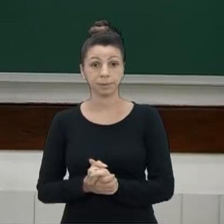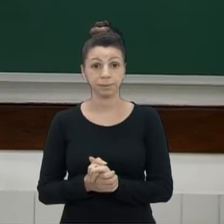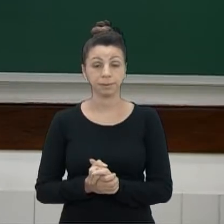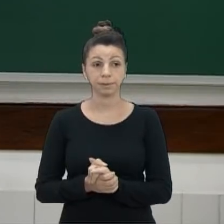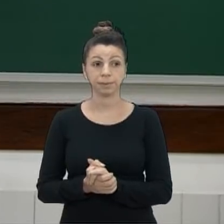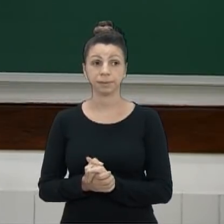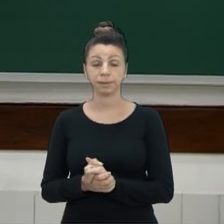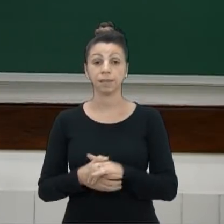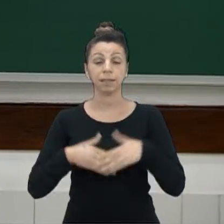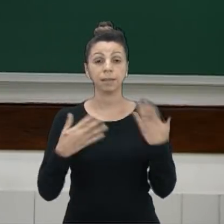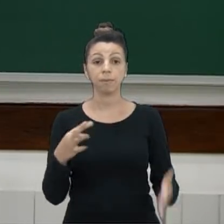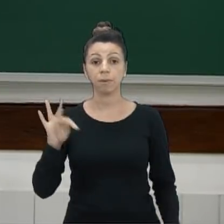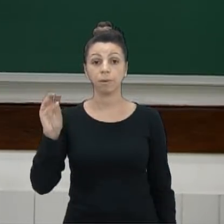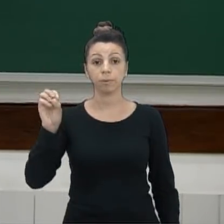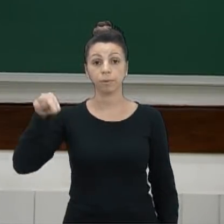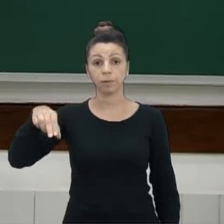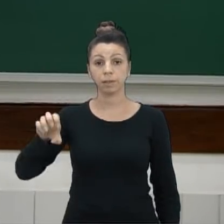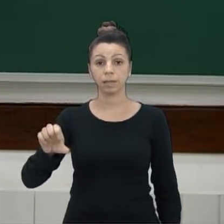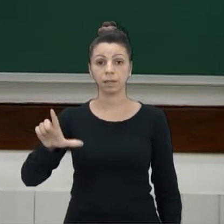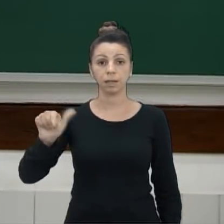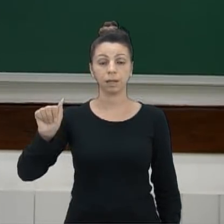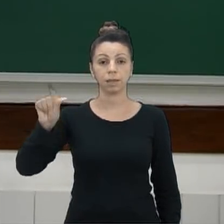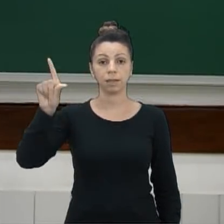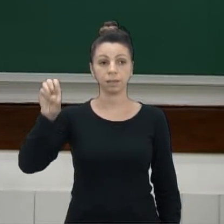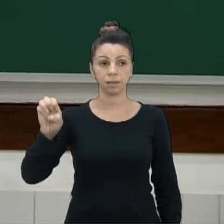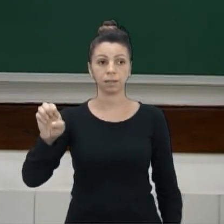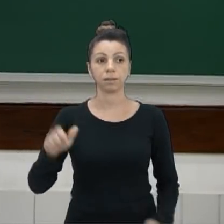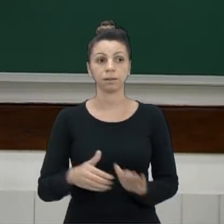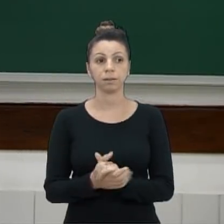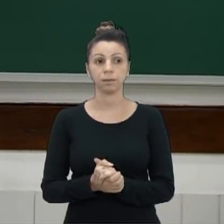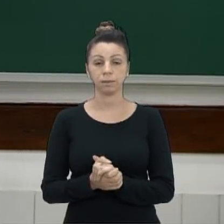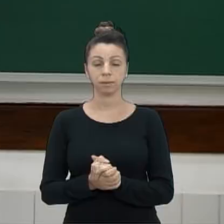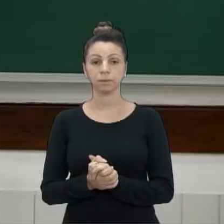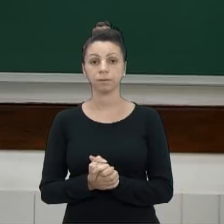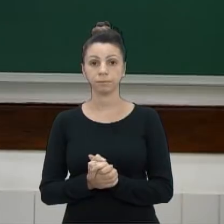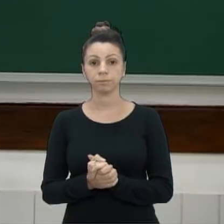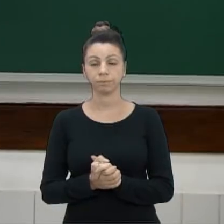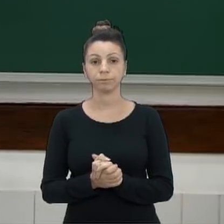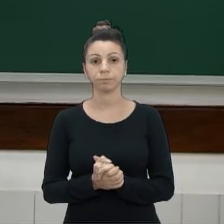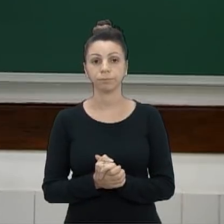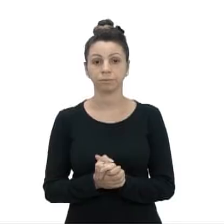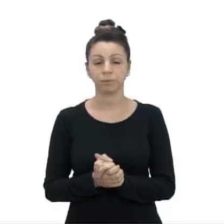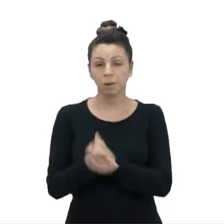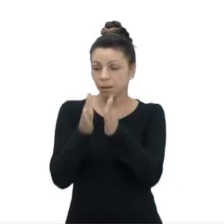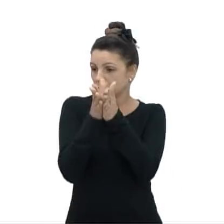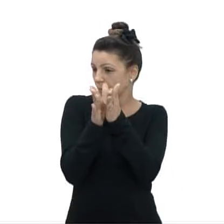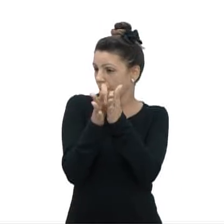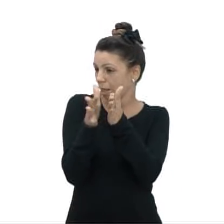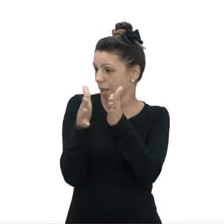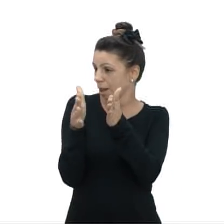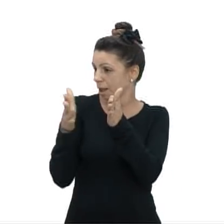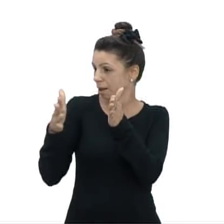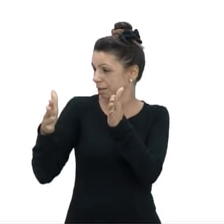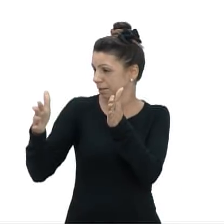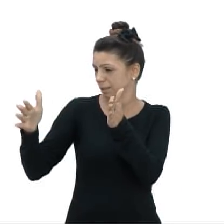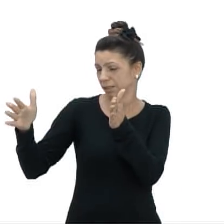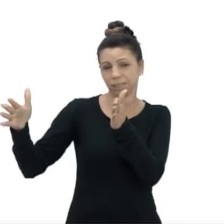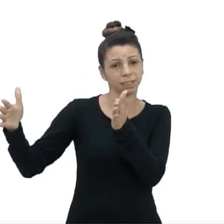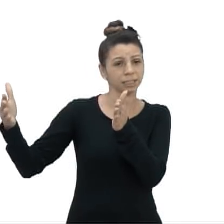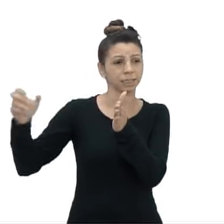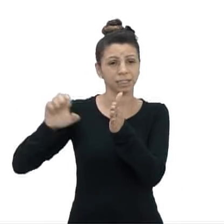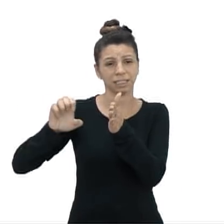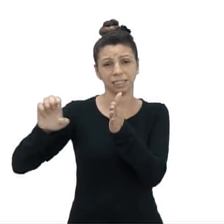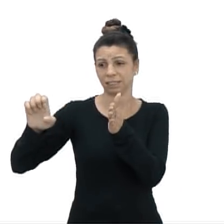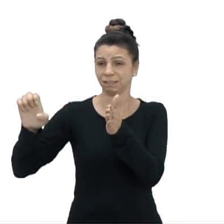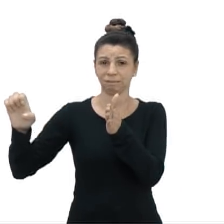Então, a nossa tonelada, vamos ver aqui onde ela vai ficar? Lá na esquerda. Então, a gente teve que acrescentar outras 3